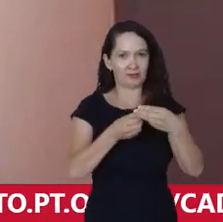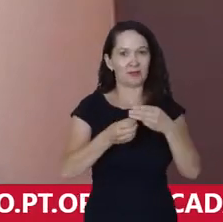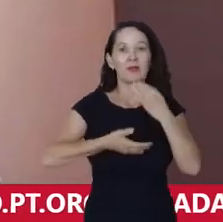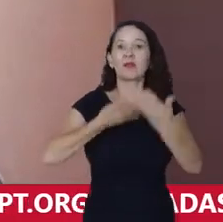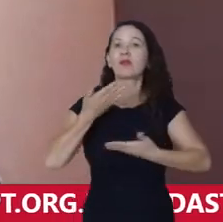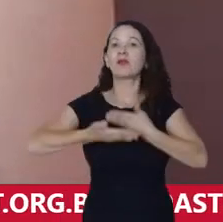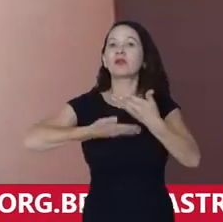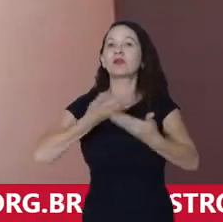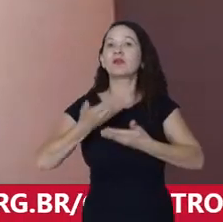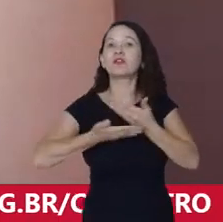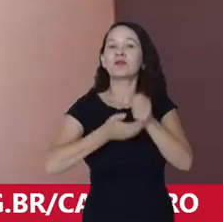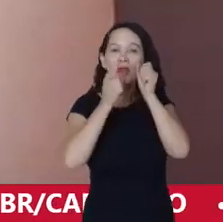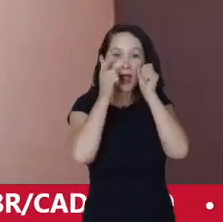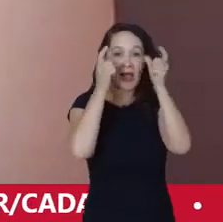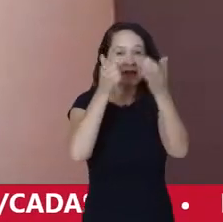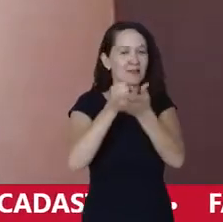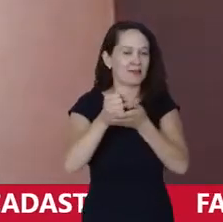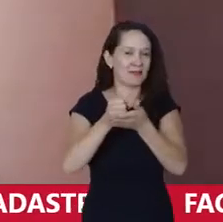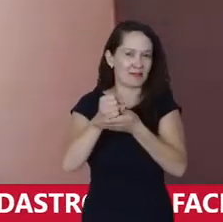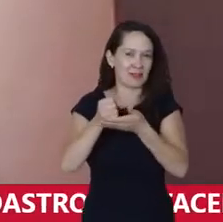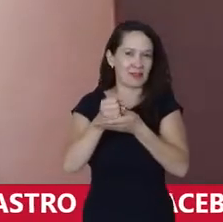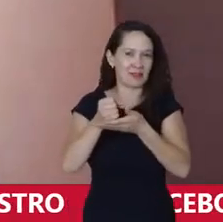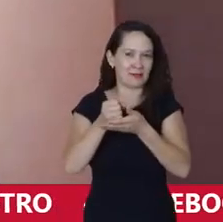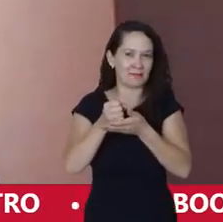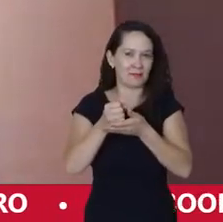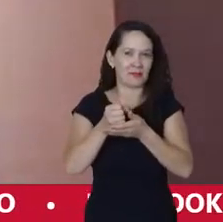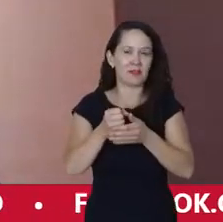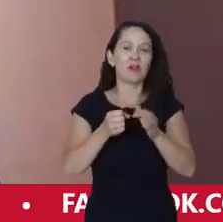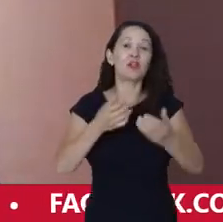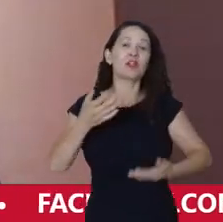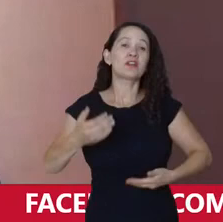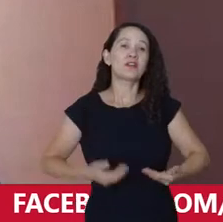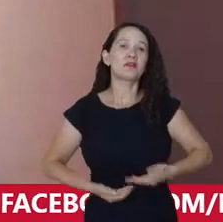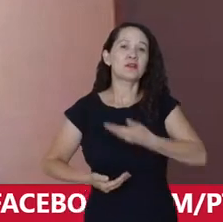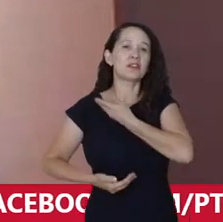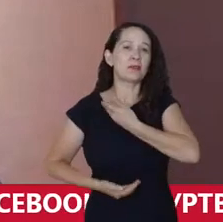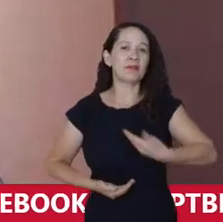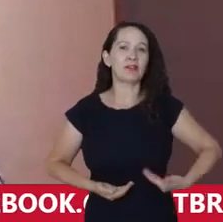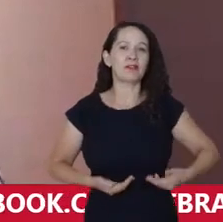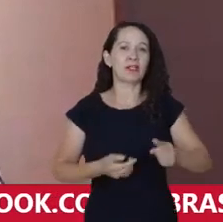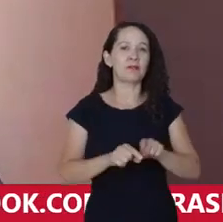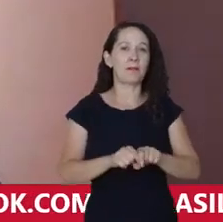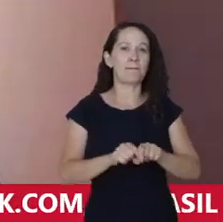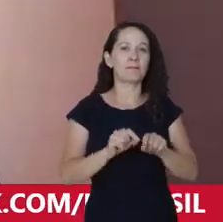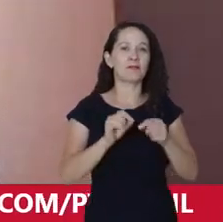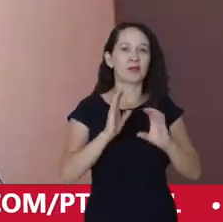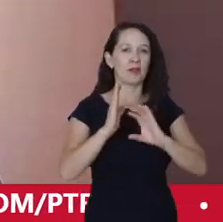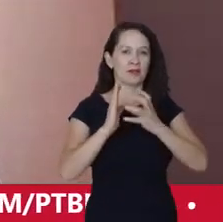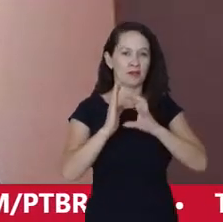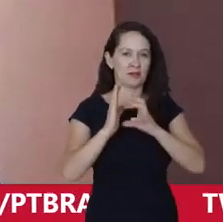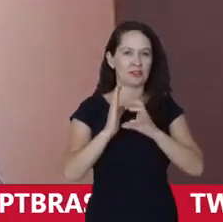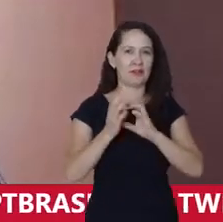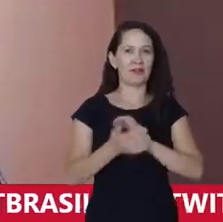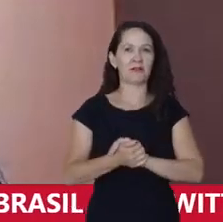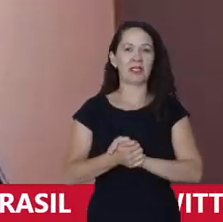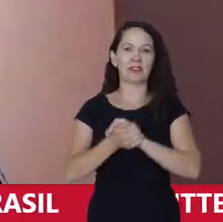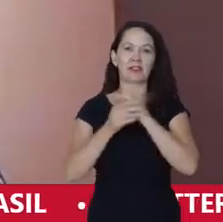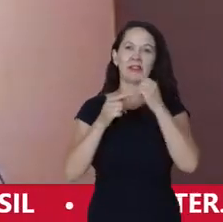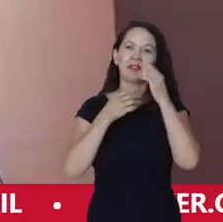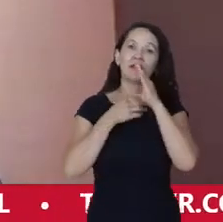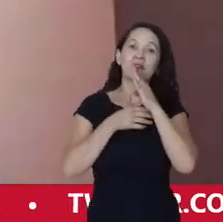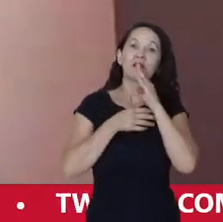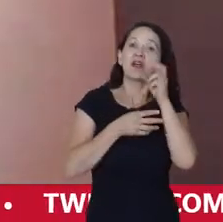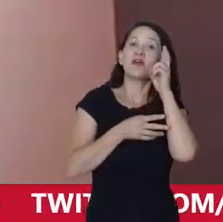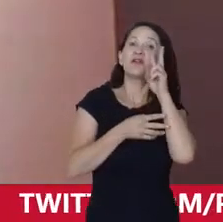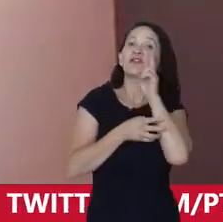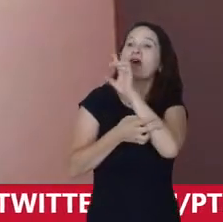do atendimento à atenção básica, feito por servidores públicos. servidores concursados que conhecem o